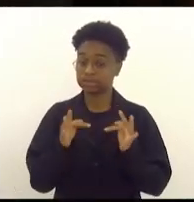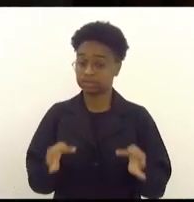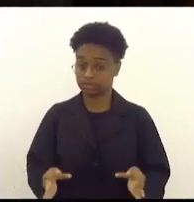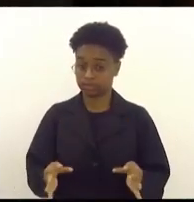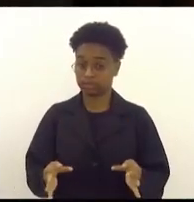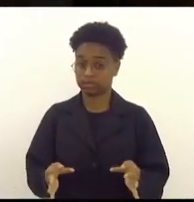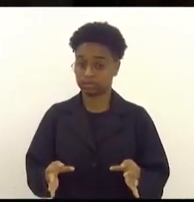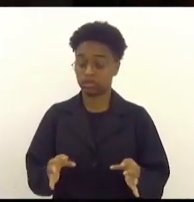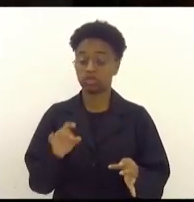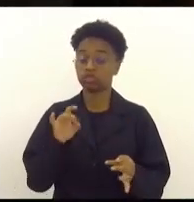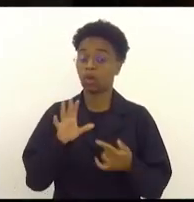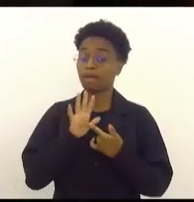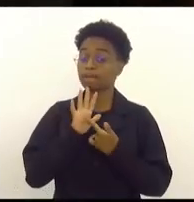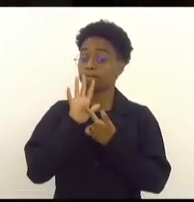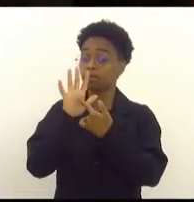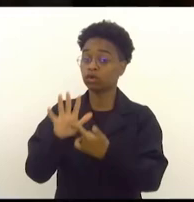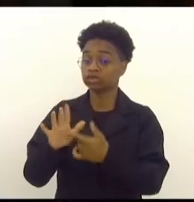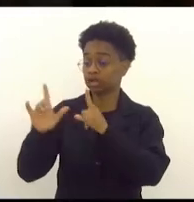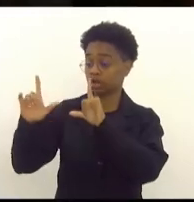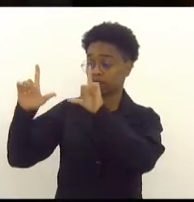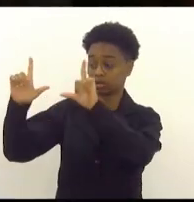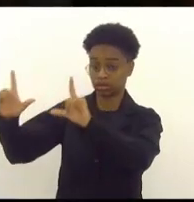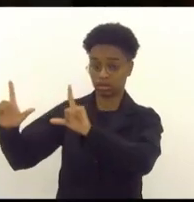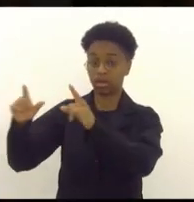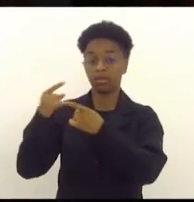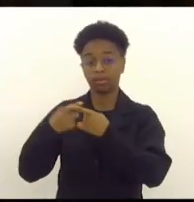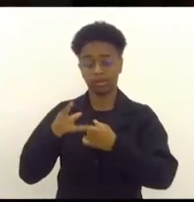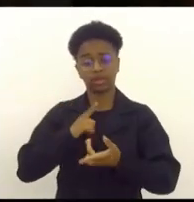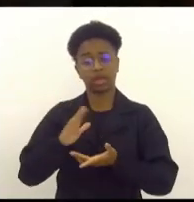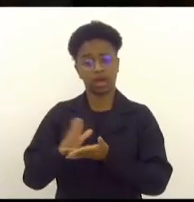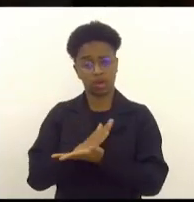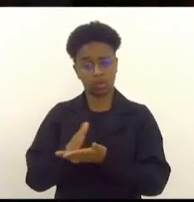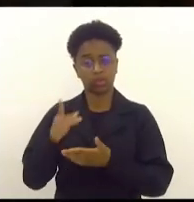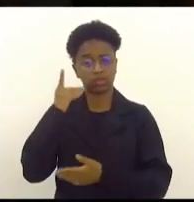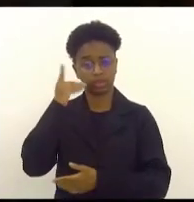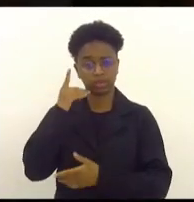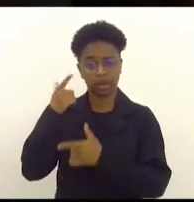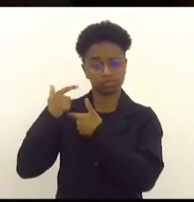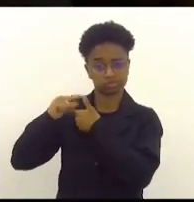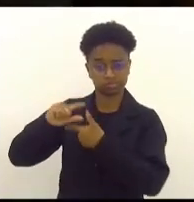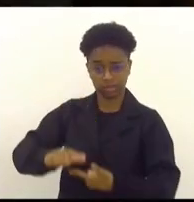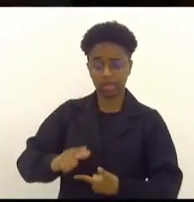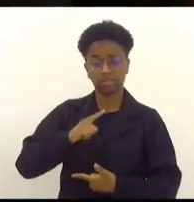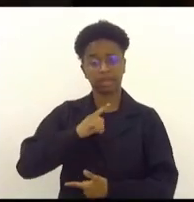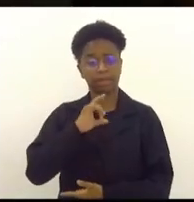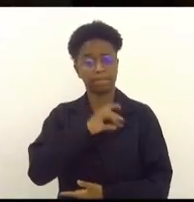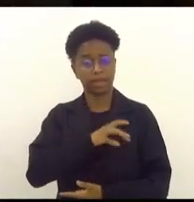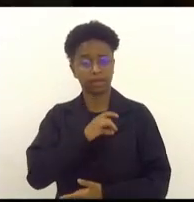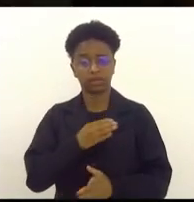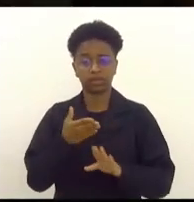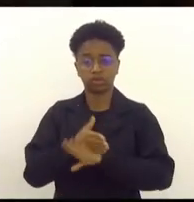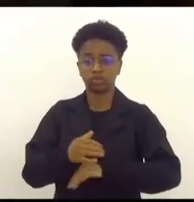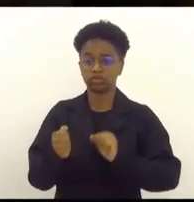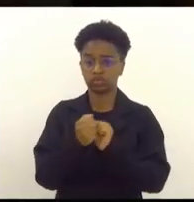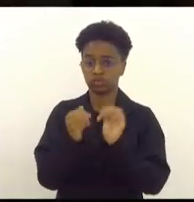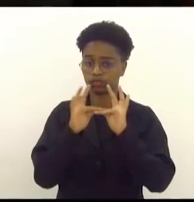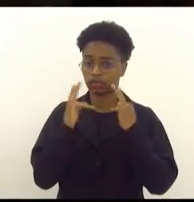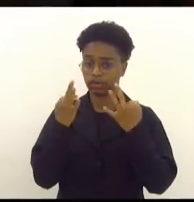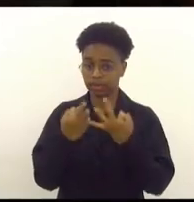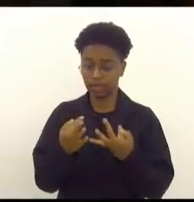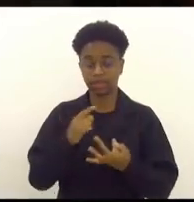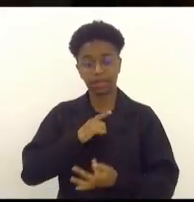sinalização a deputados conservadores tem medo de entrar com suas famílias e verem né